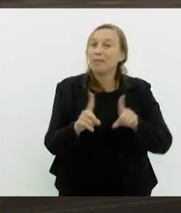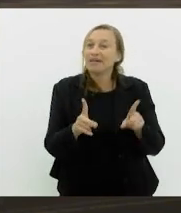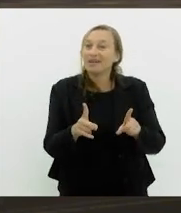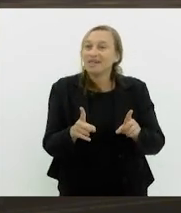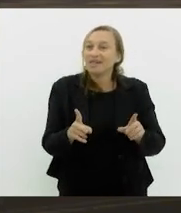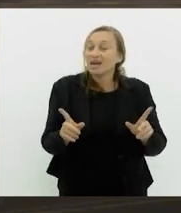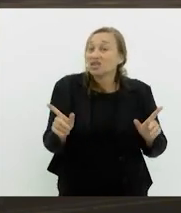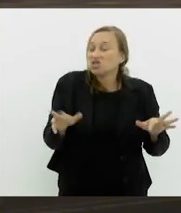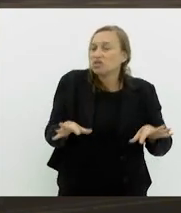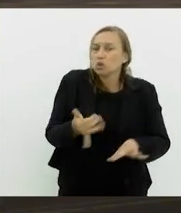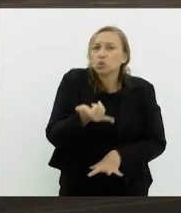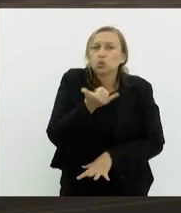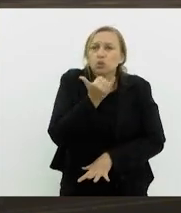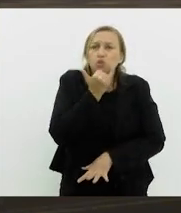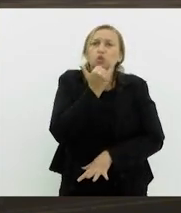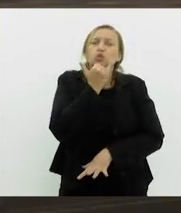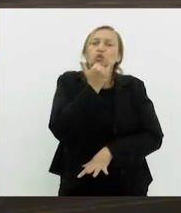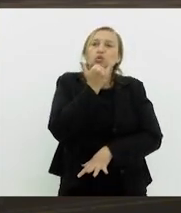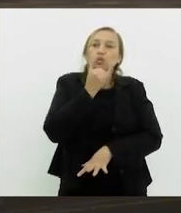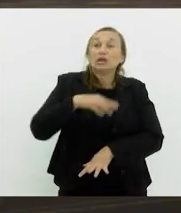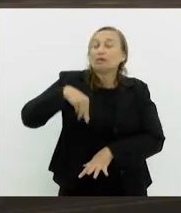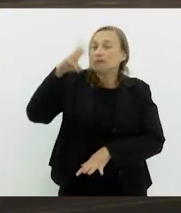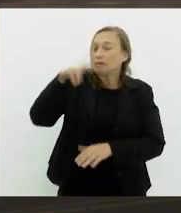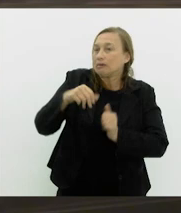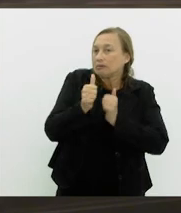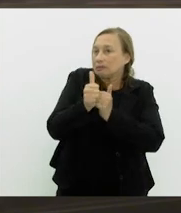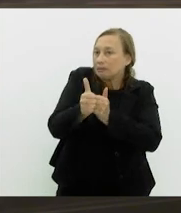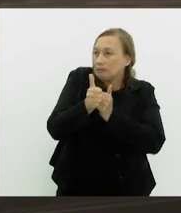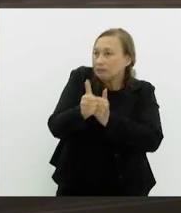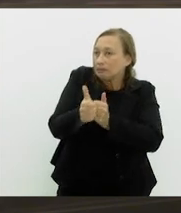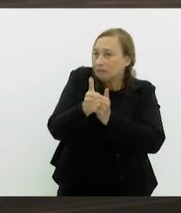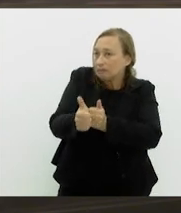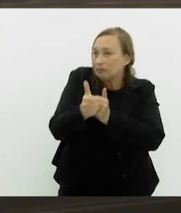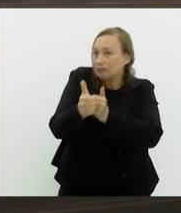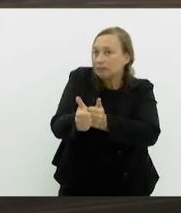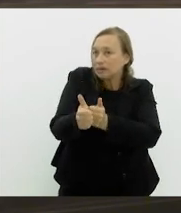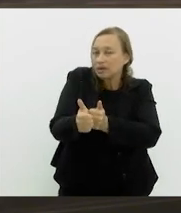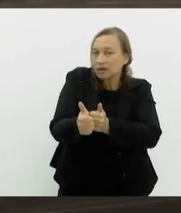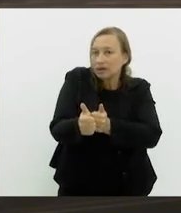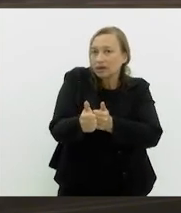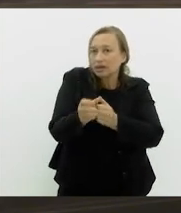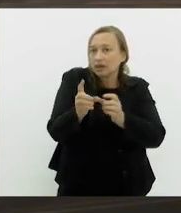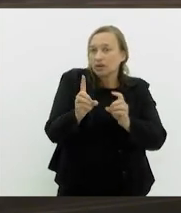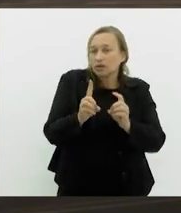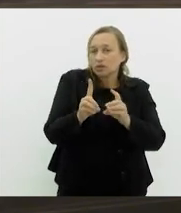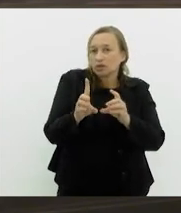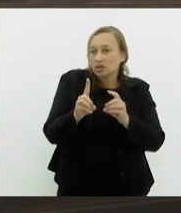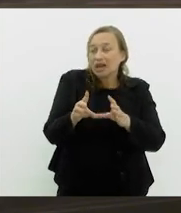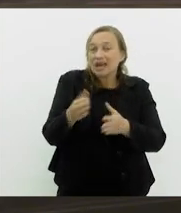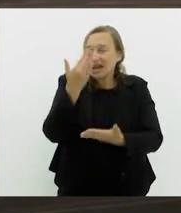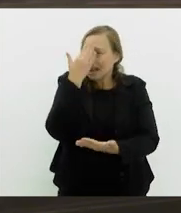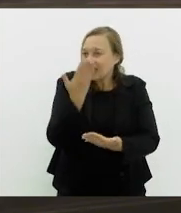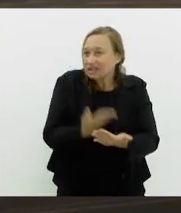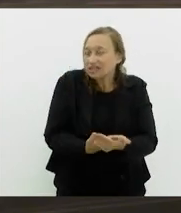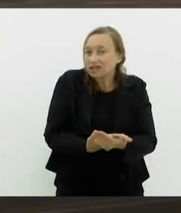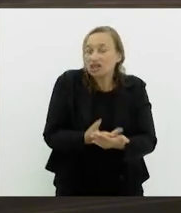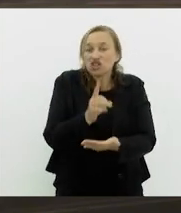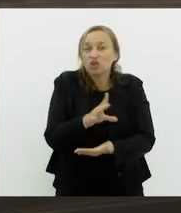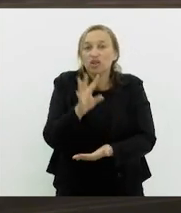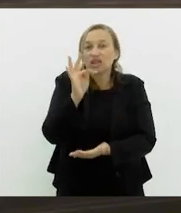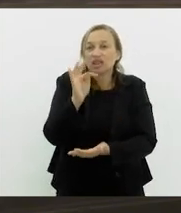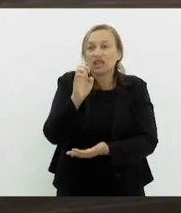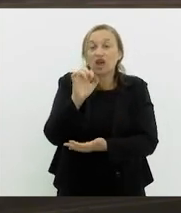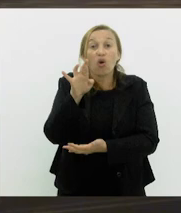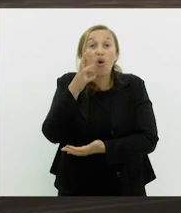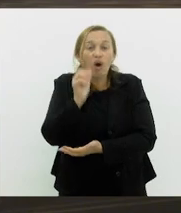desculpe quem segue essa linha doutrinária e acredita nisso, ela é meramente teórica. Nós